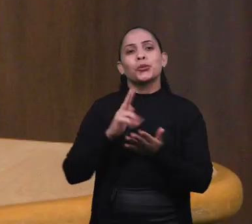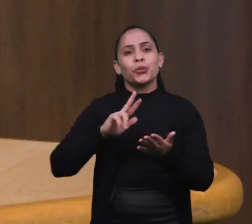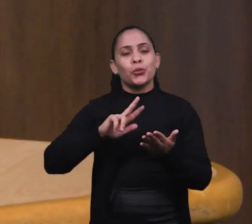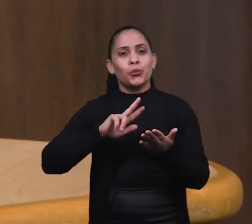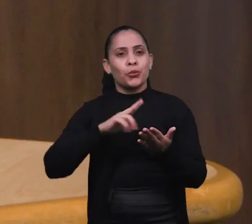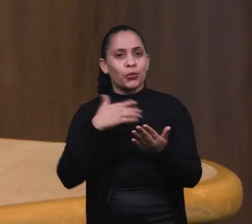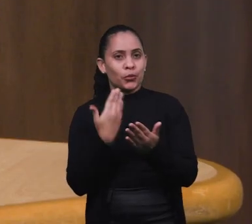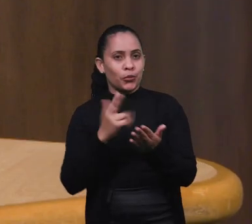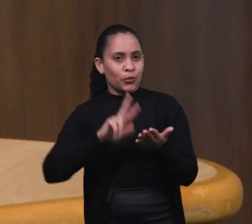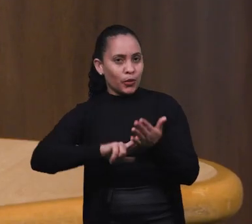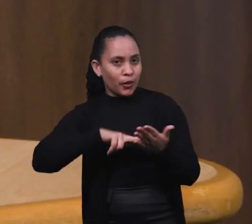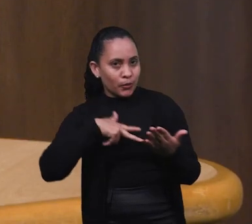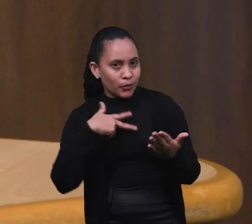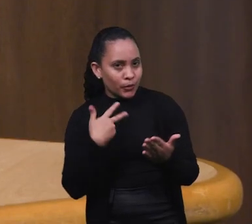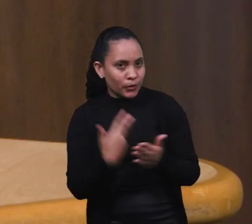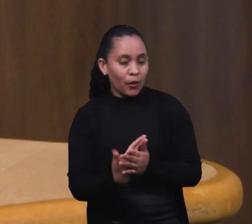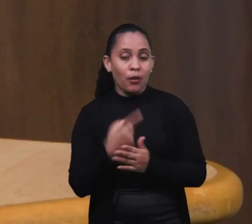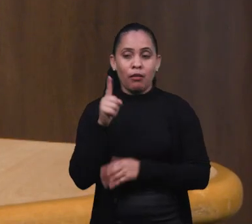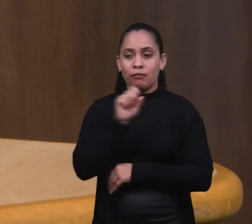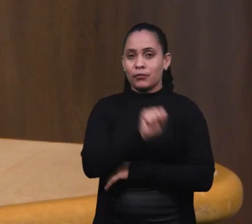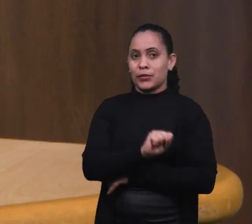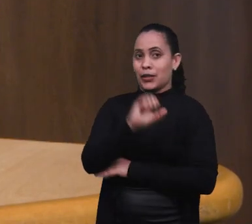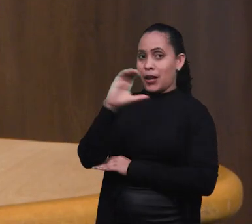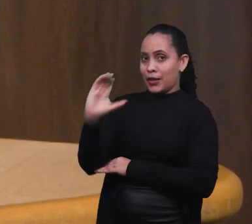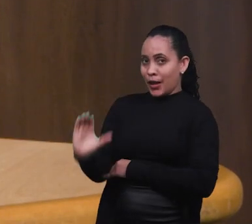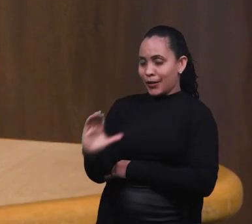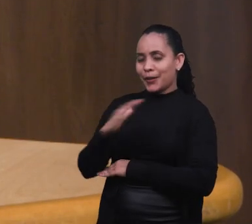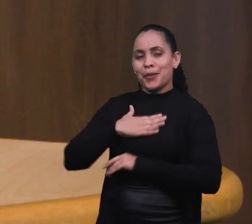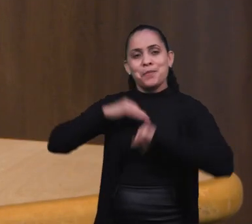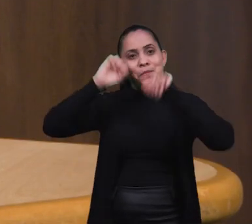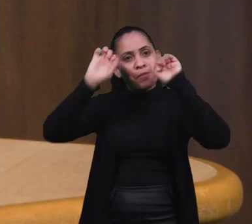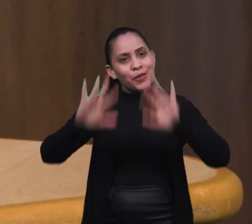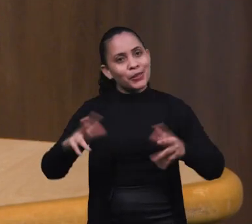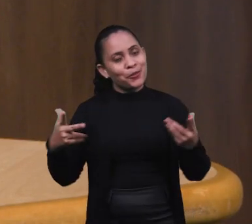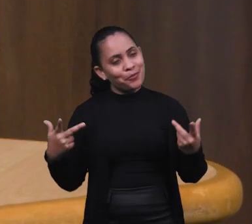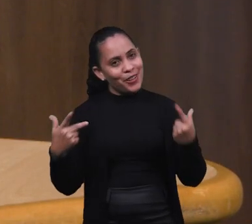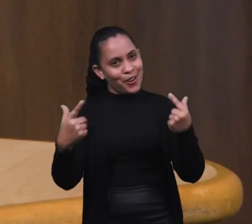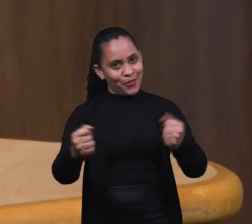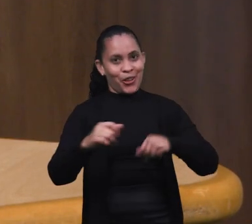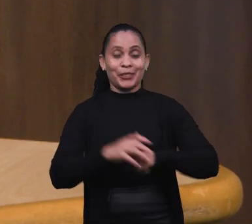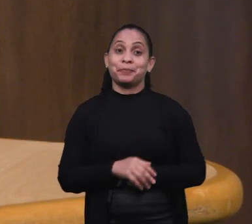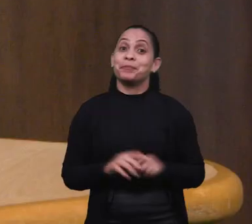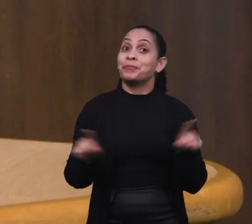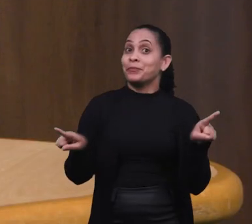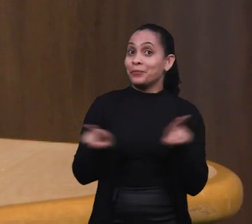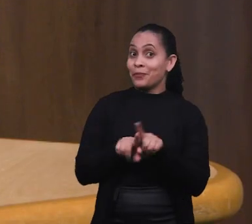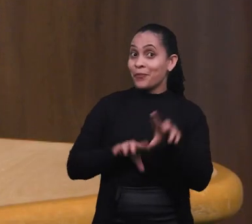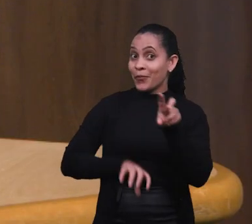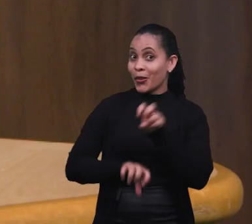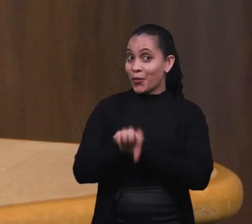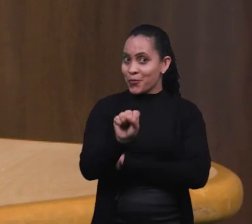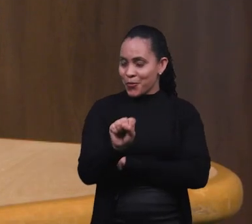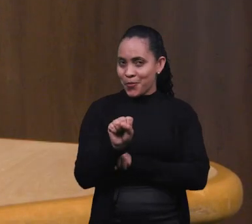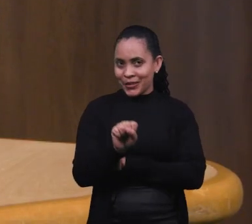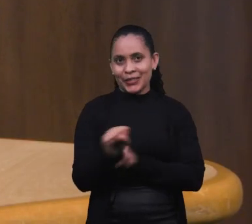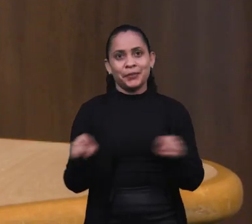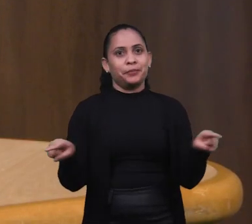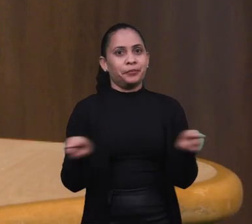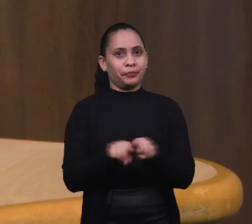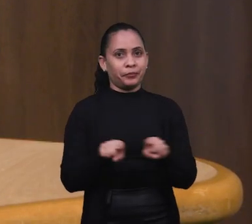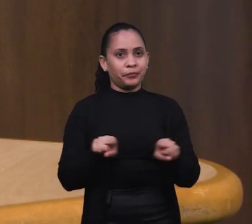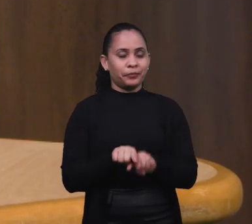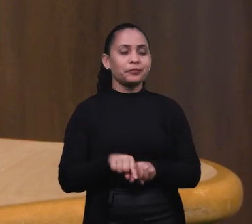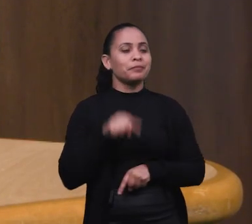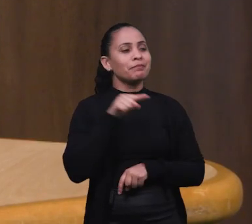pela Universidade Federal de Santa Catarina. Vejam que bênção maravilhosa, né? Além da sua formação acadêmica, né,